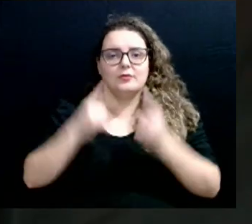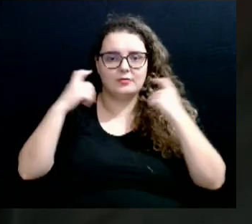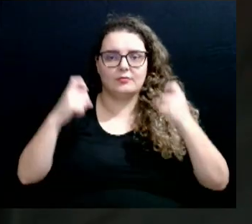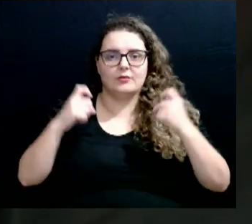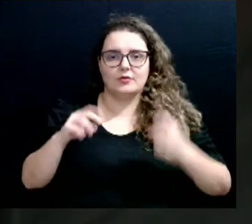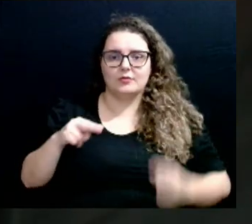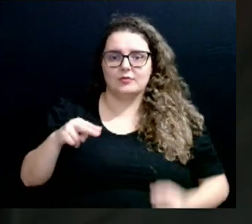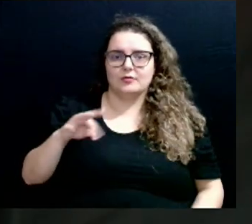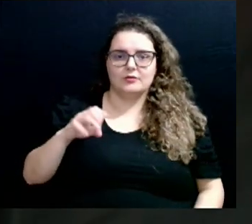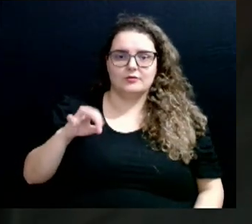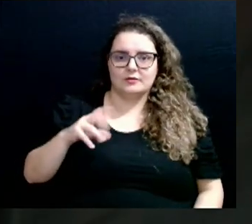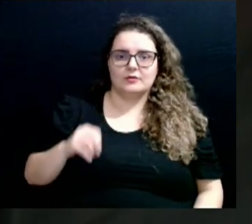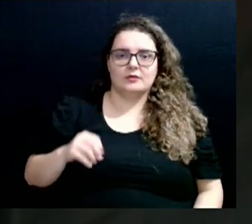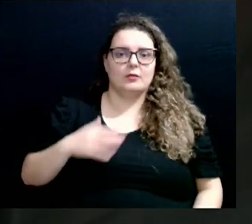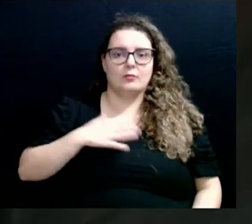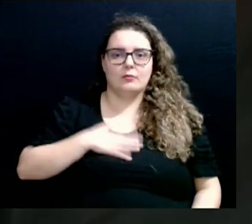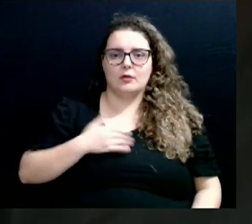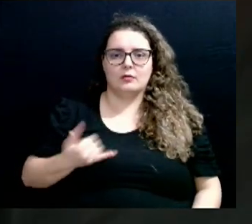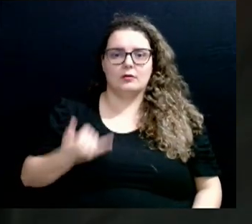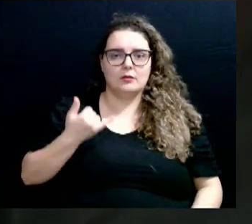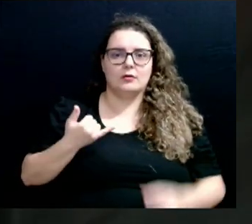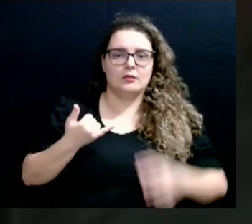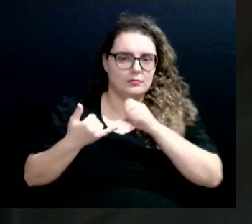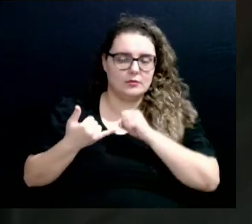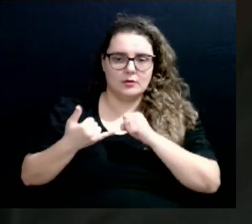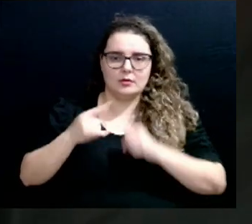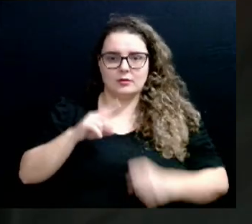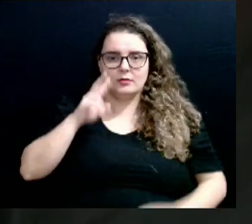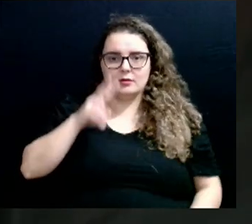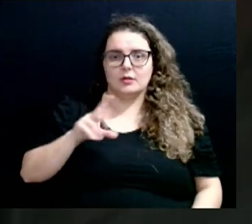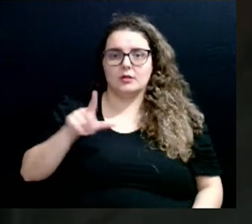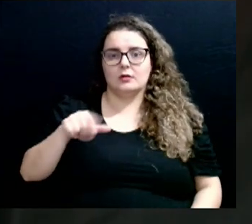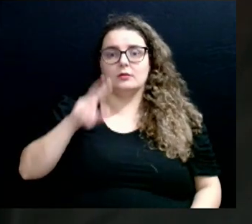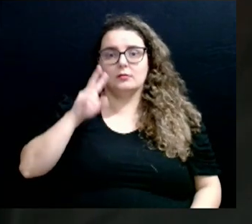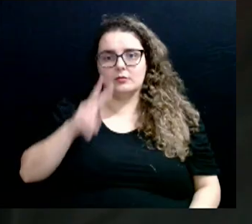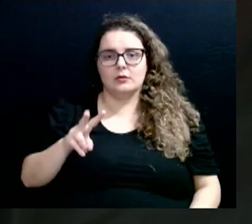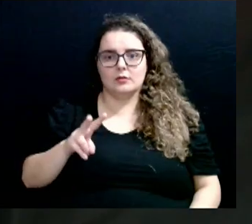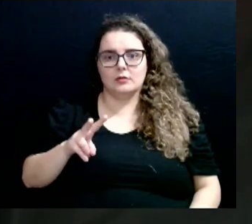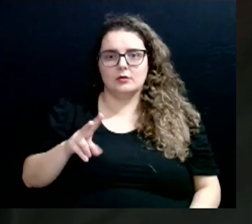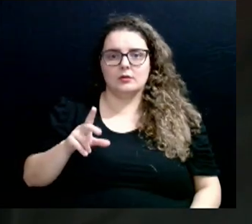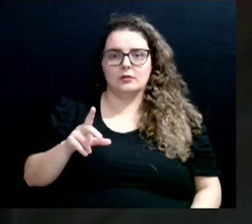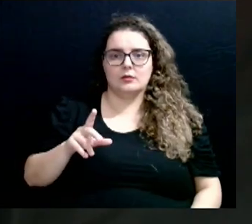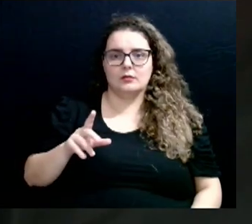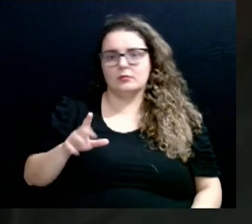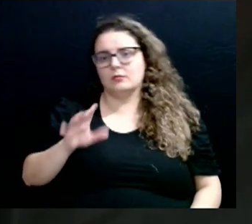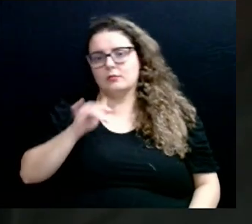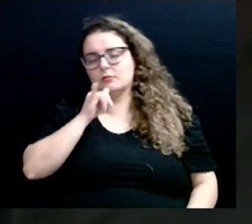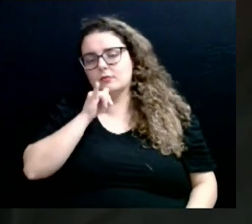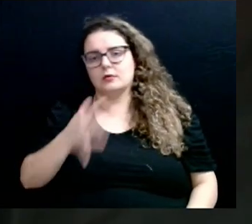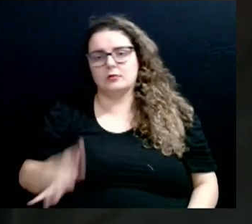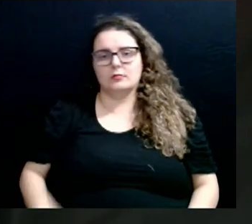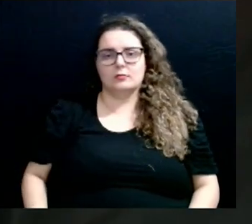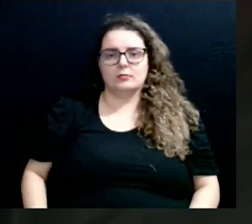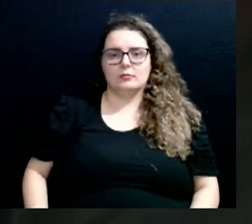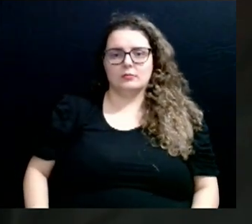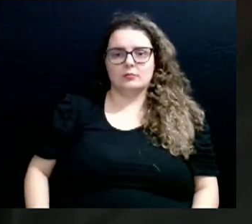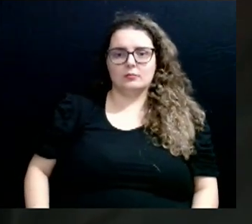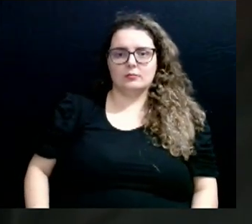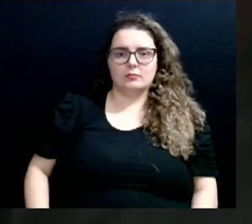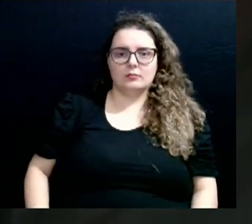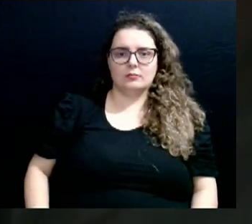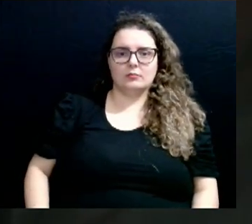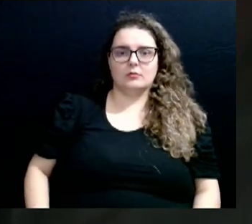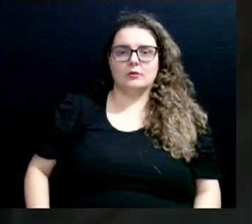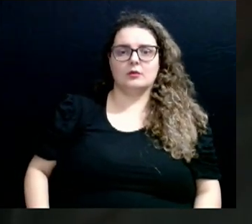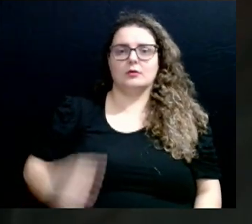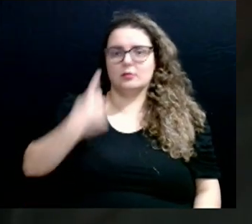silencioso, entendeu? Tem gente que me liga, eu nem vejo, depois eu olho. E assim, eu tirei assim pra mim, vamos lá, de hora em hora eu olho